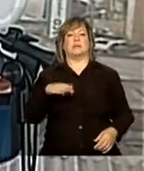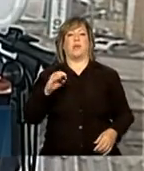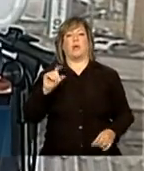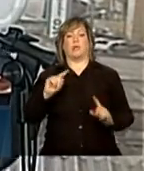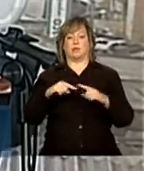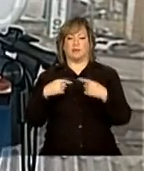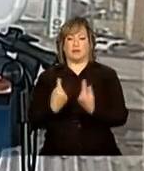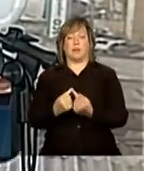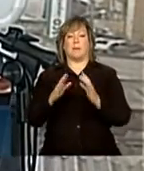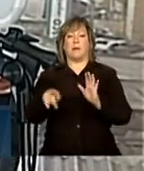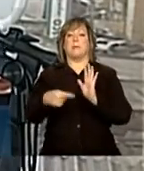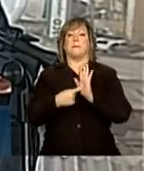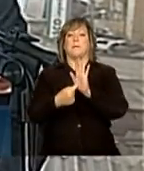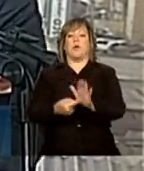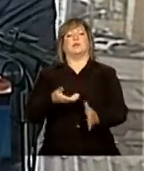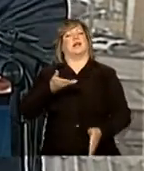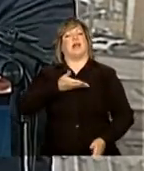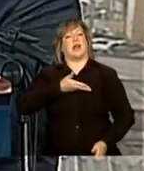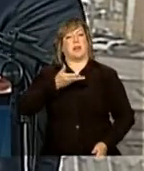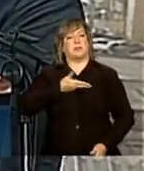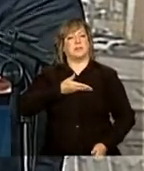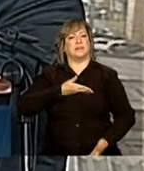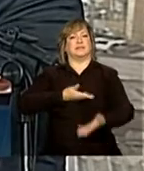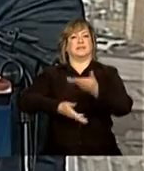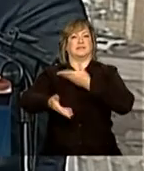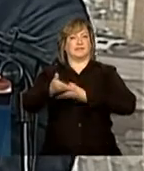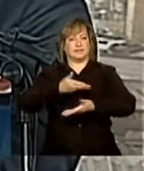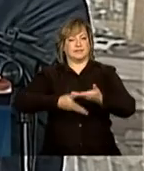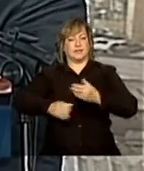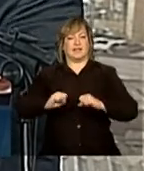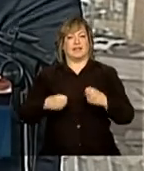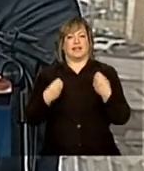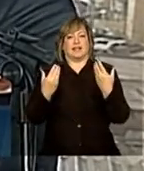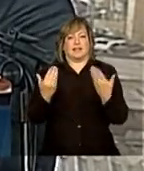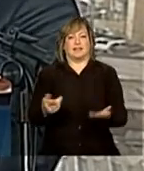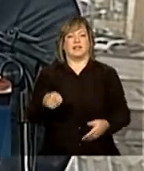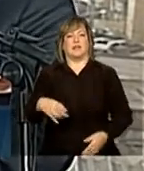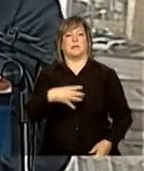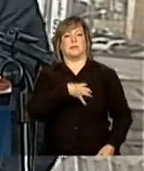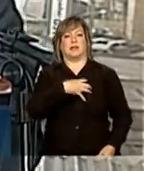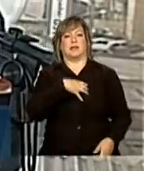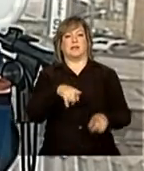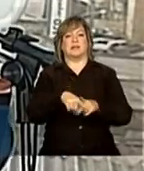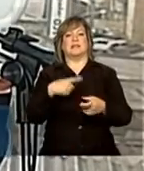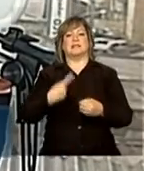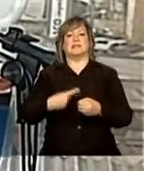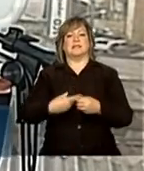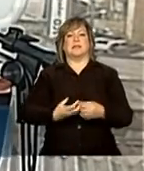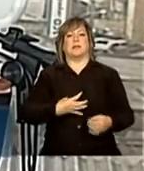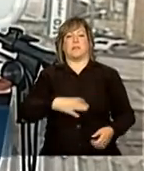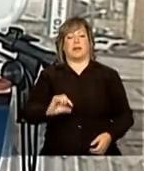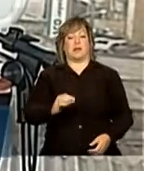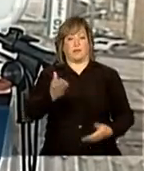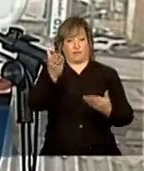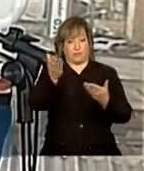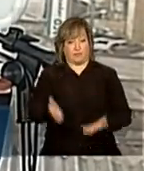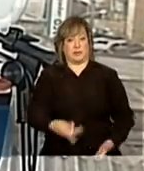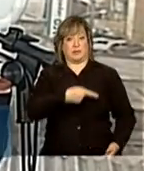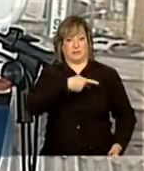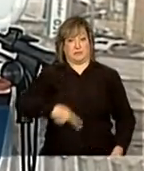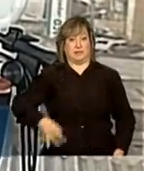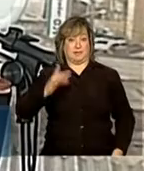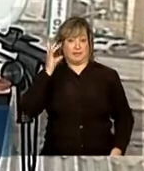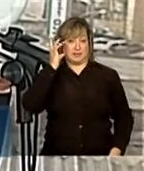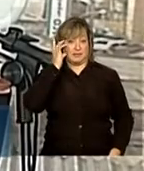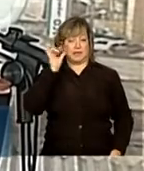mas mostra a sua amizade e a sua dedicação à Bahia e à cidade de Salvador. Vossa Excelência